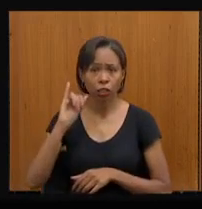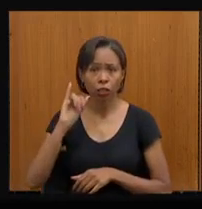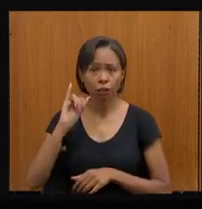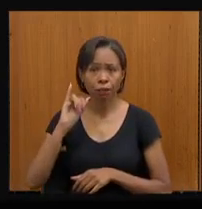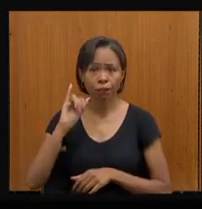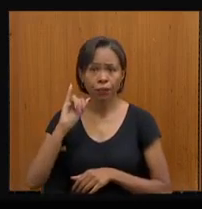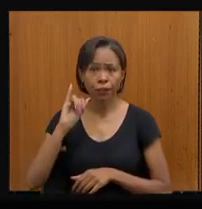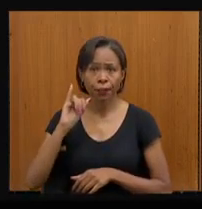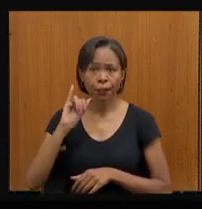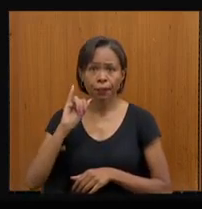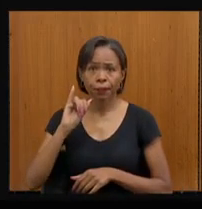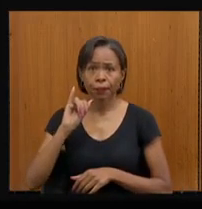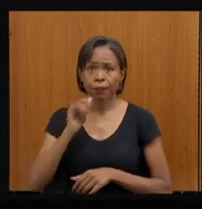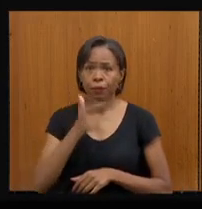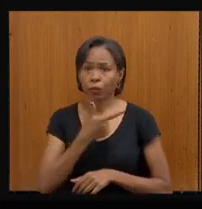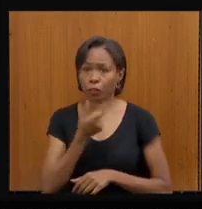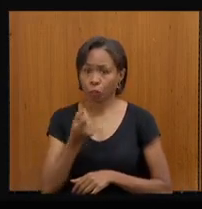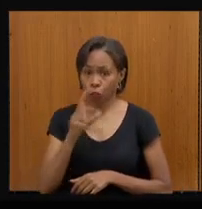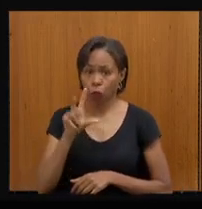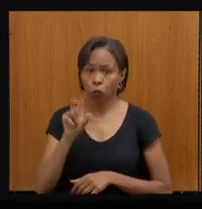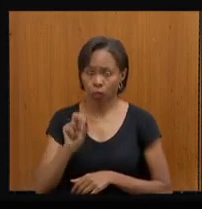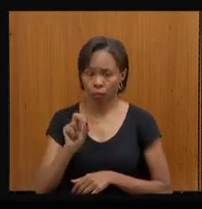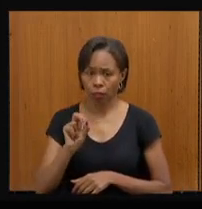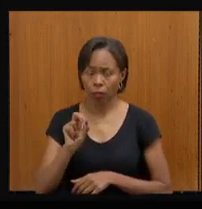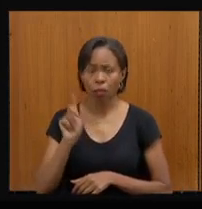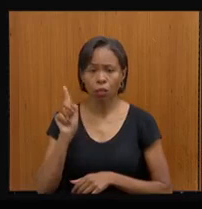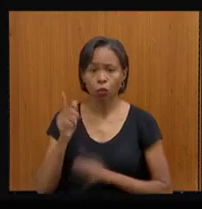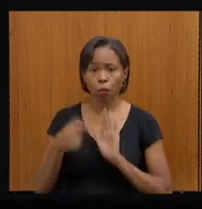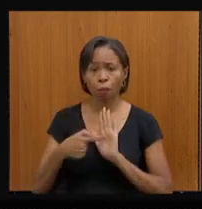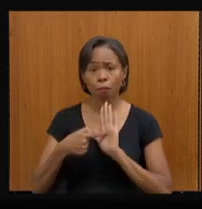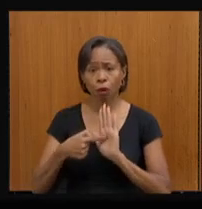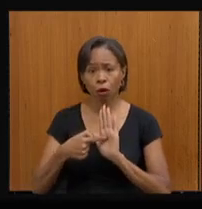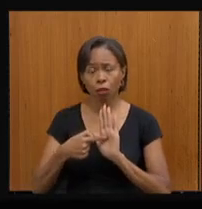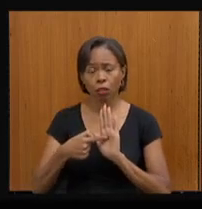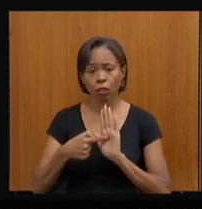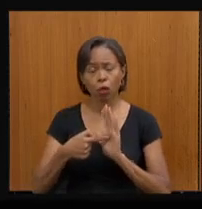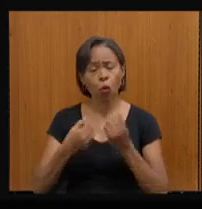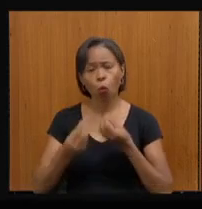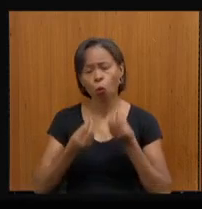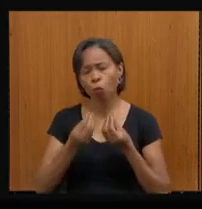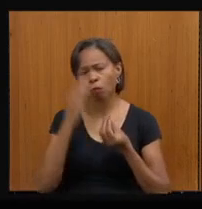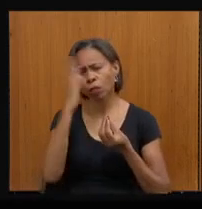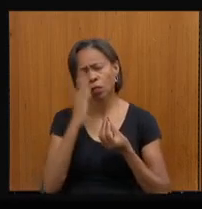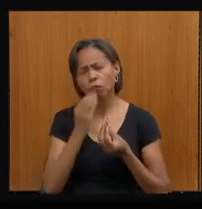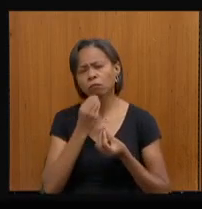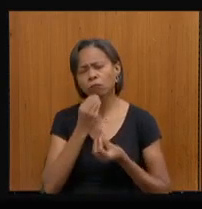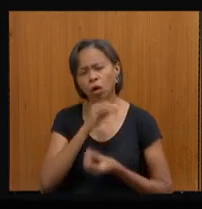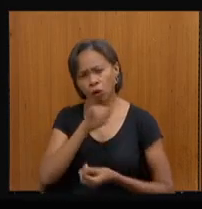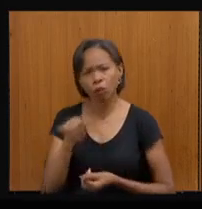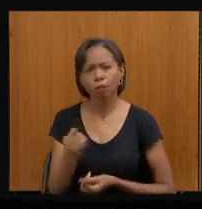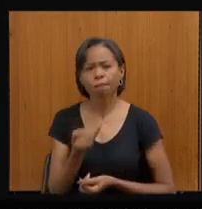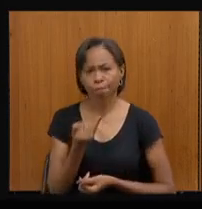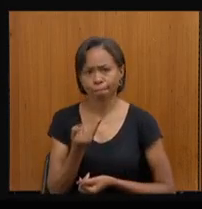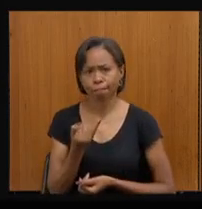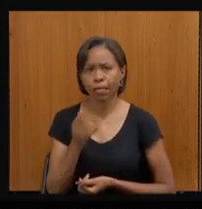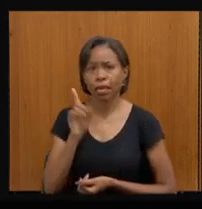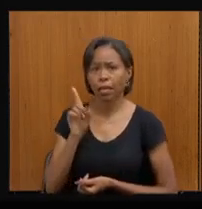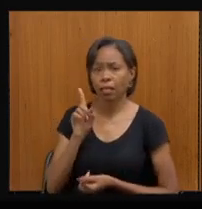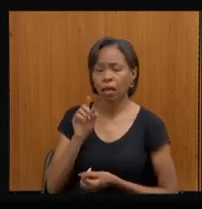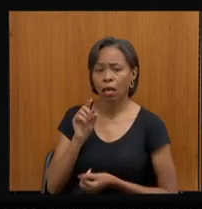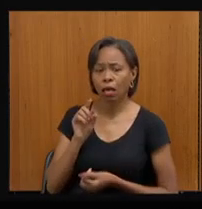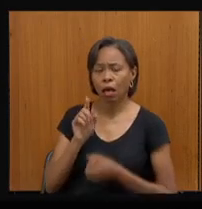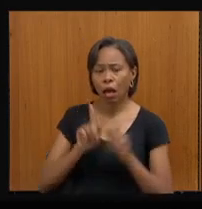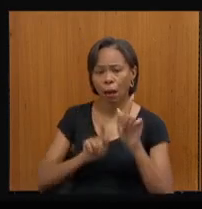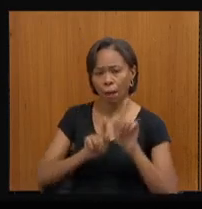ele é realmente o retrato da oportunidade do Brasil nessa pequena barra laranja